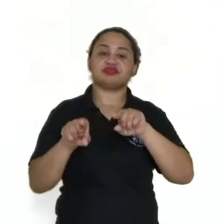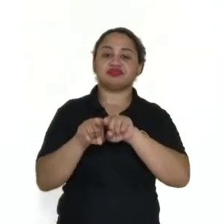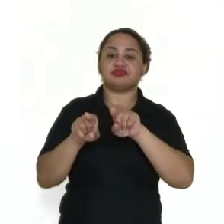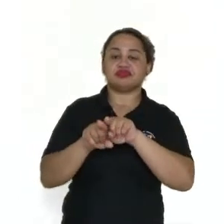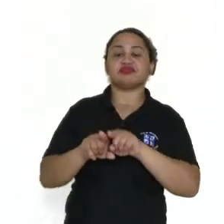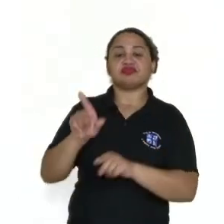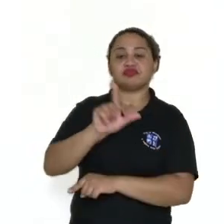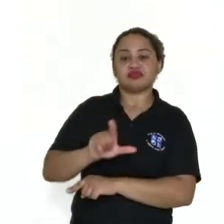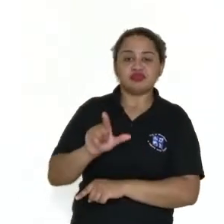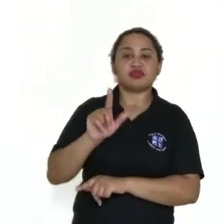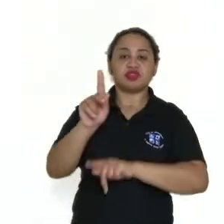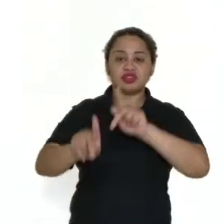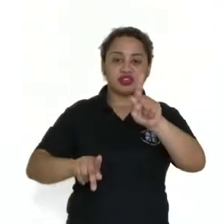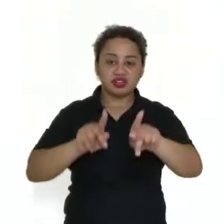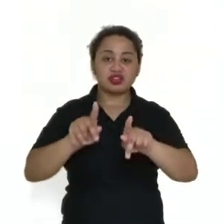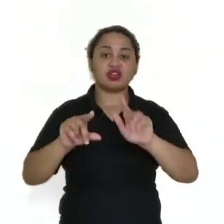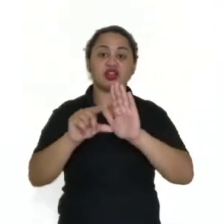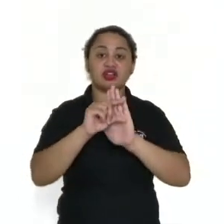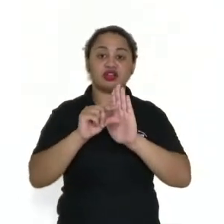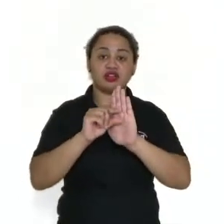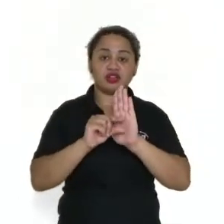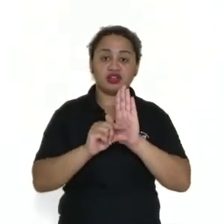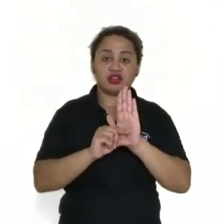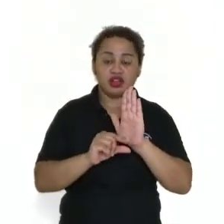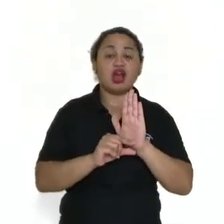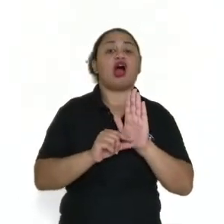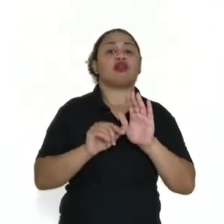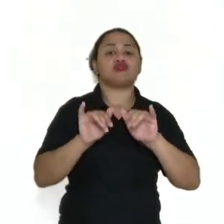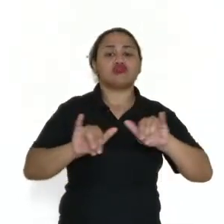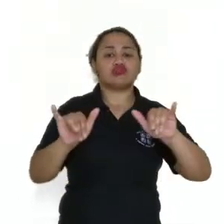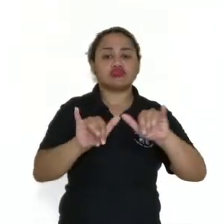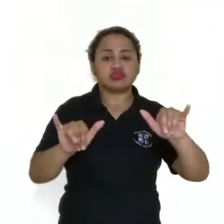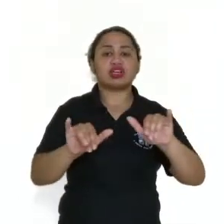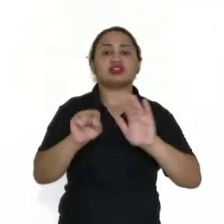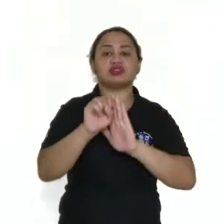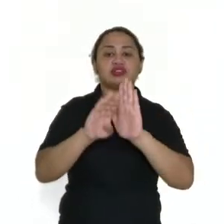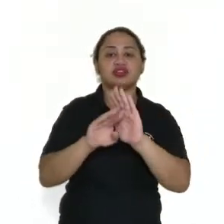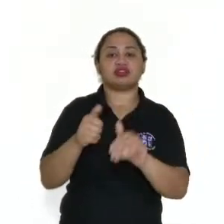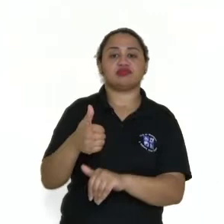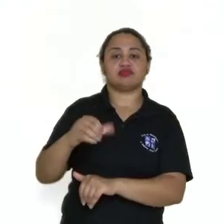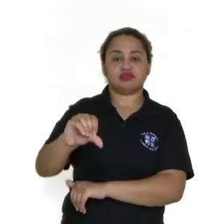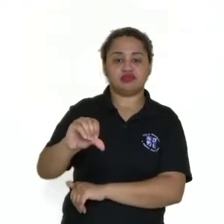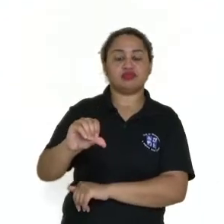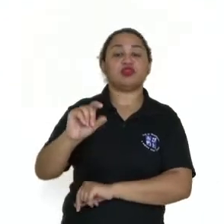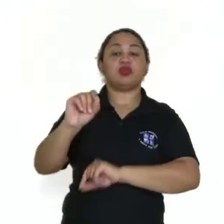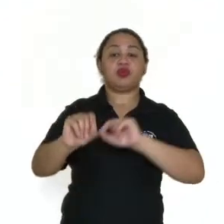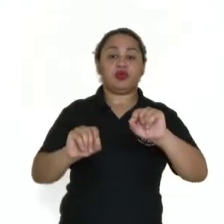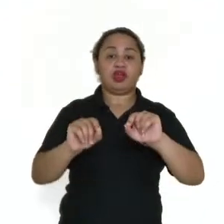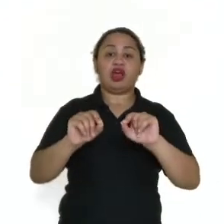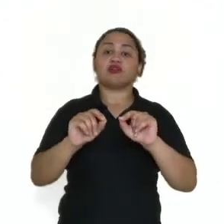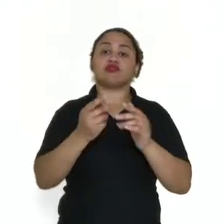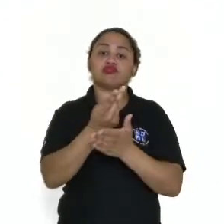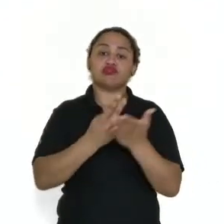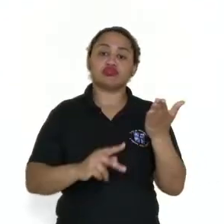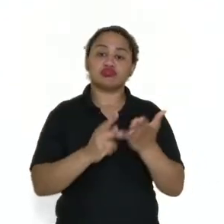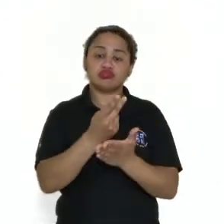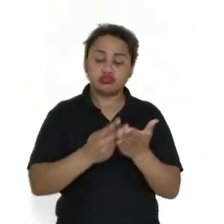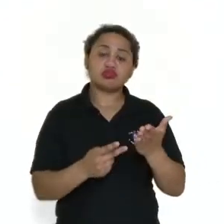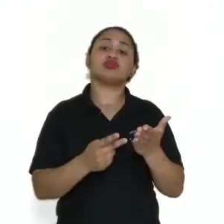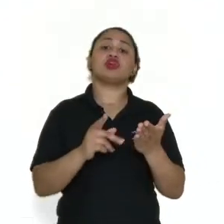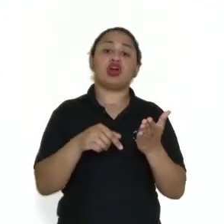popular em verso, essa tradição se popularizou no final do século XIX, quando tais poesias passaram a